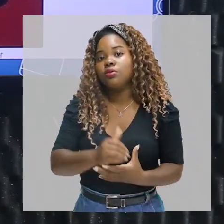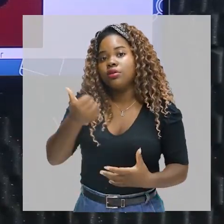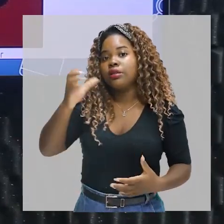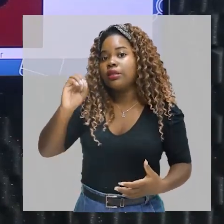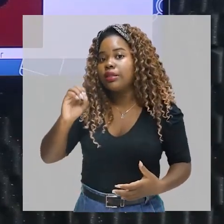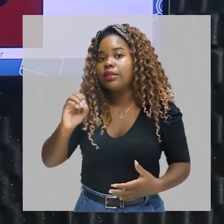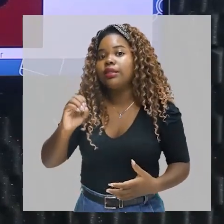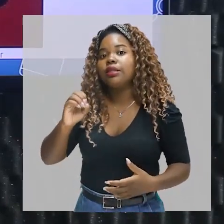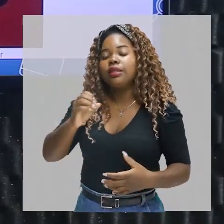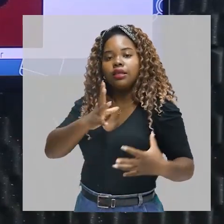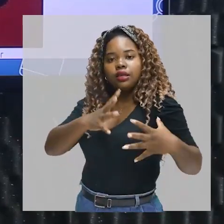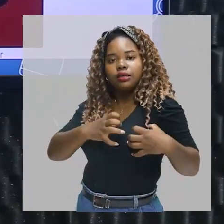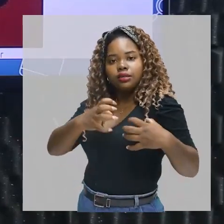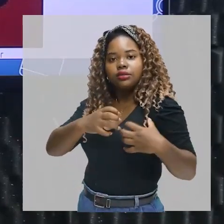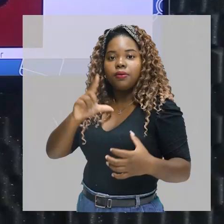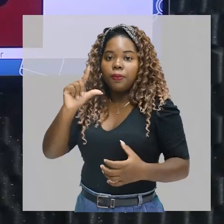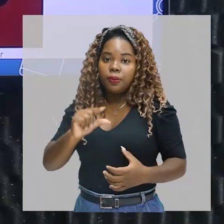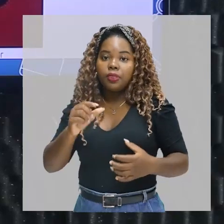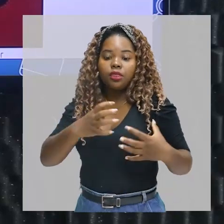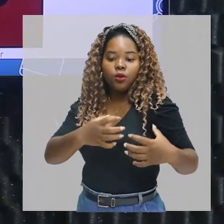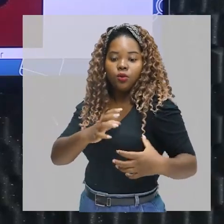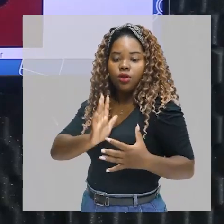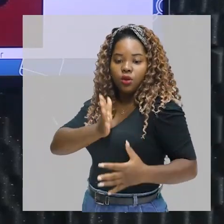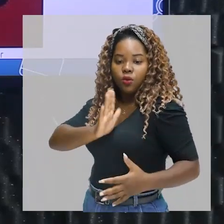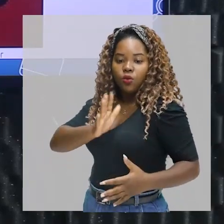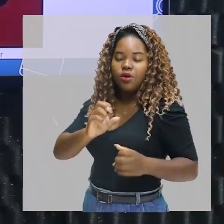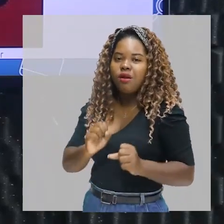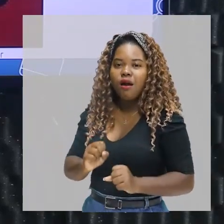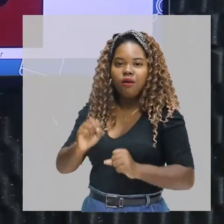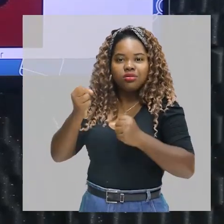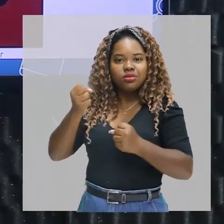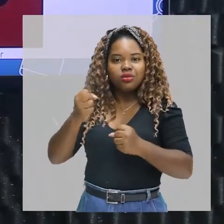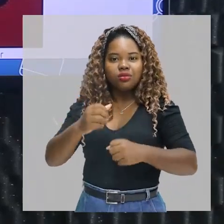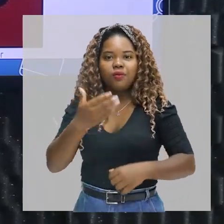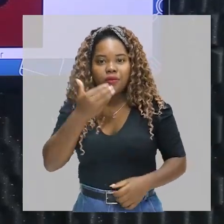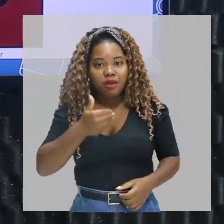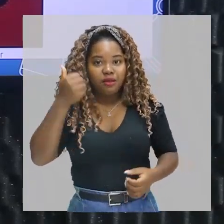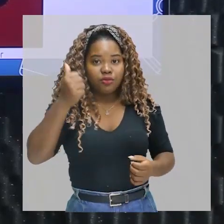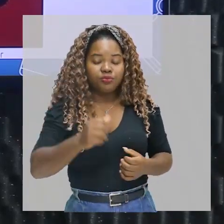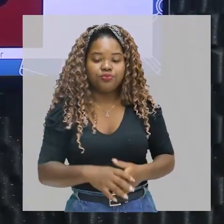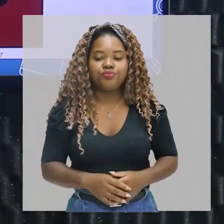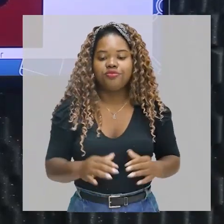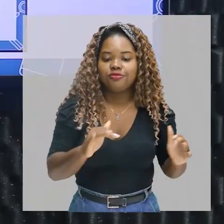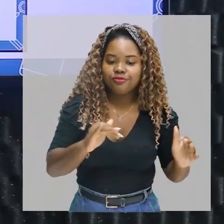a menos. Ou seja, é um coração mais forte, é um coração que é mais eficiente.